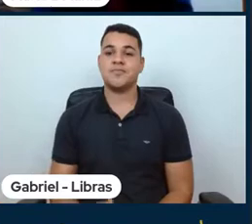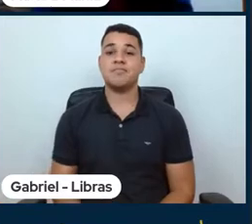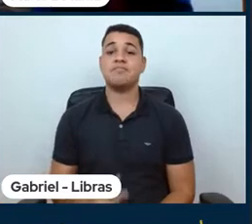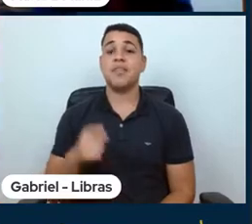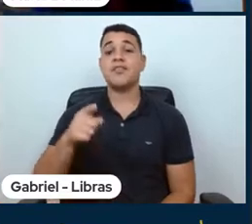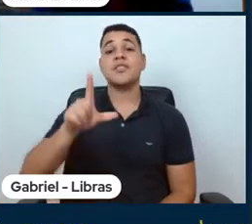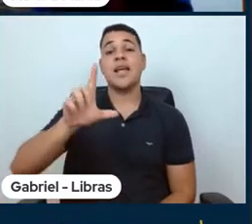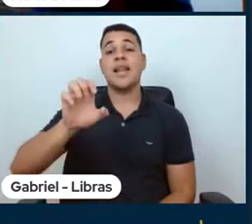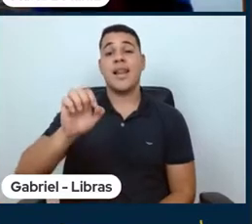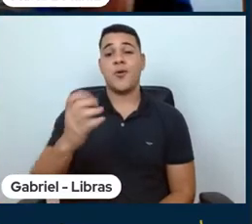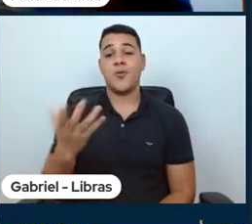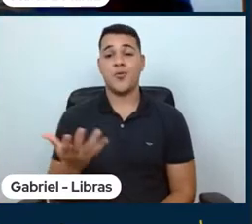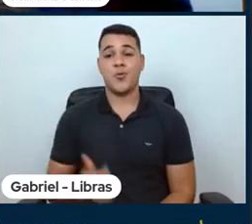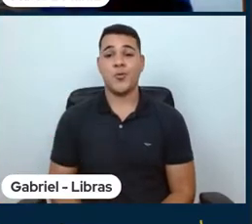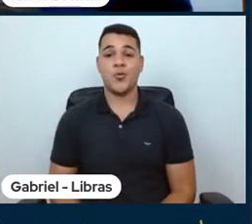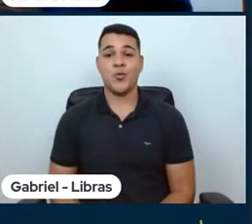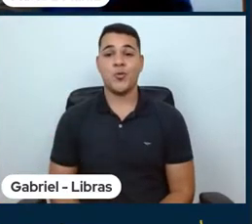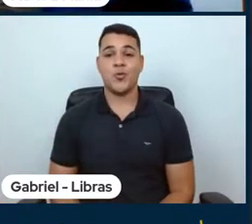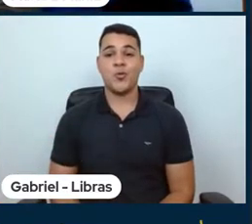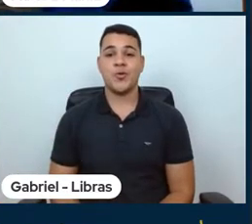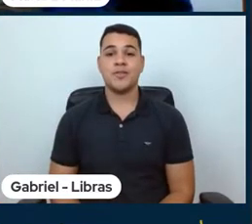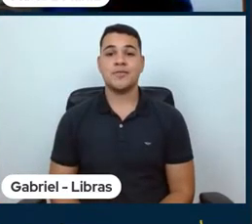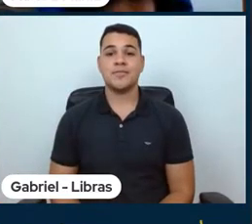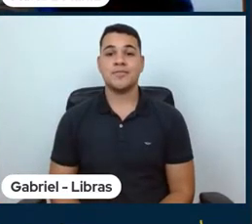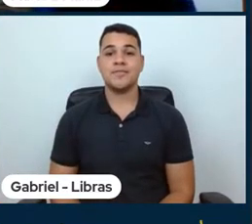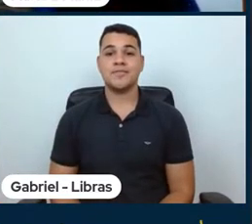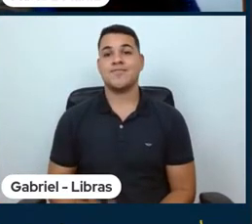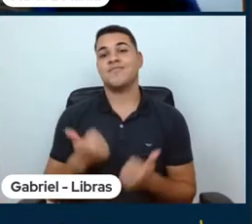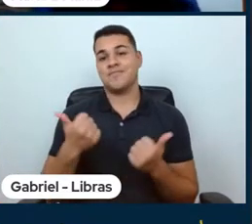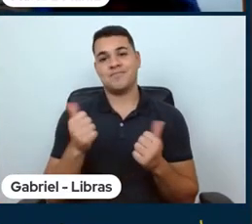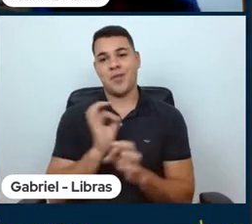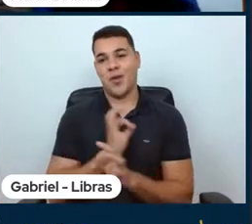Léo? Que show, que show.